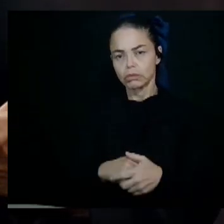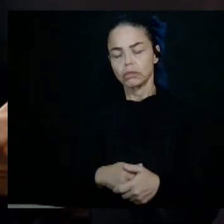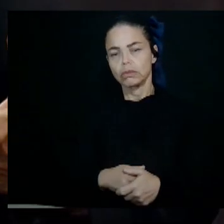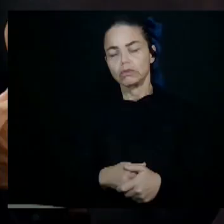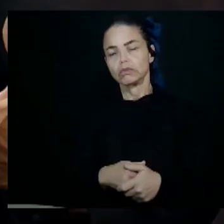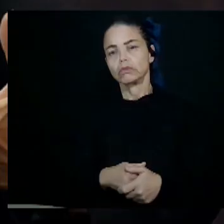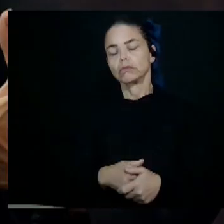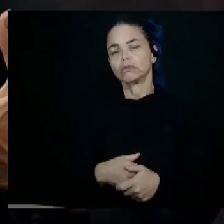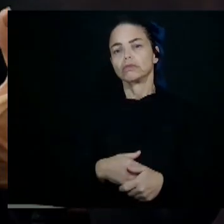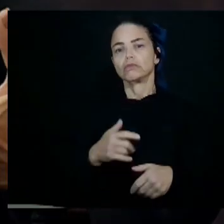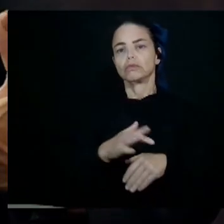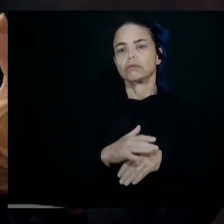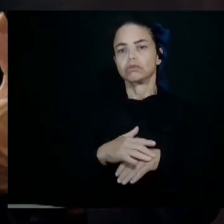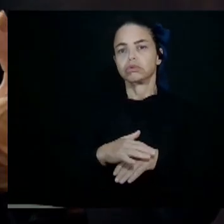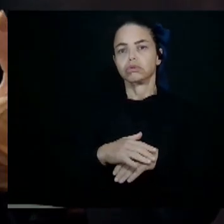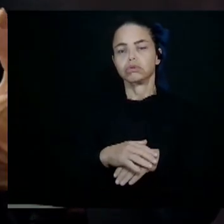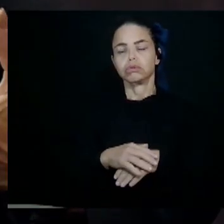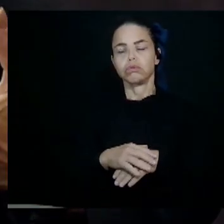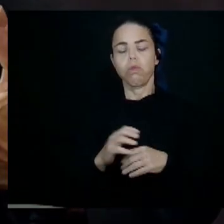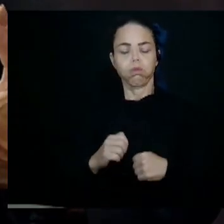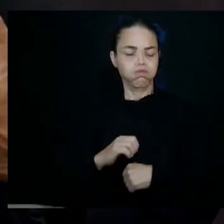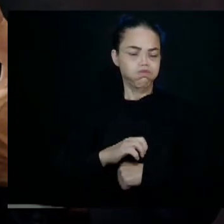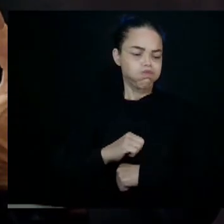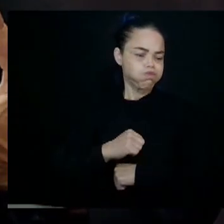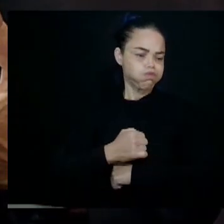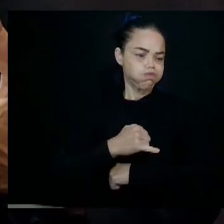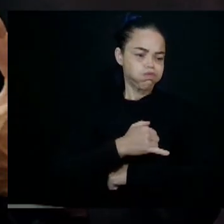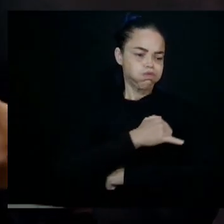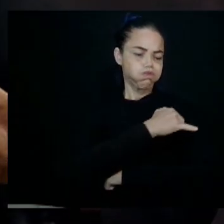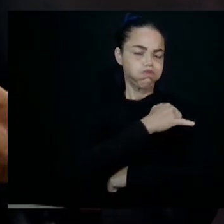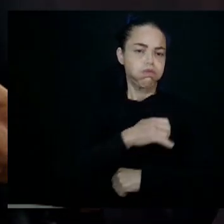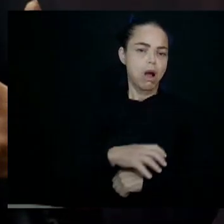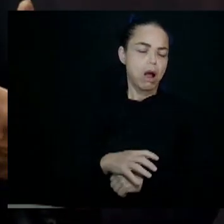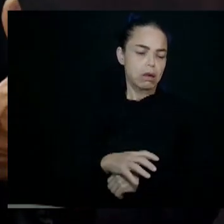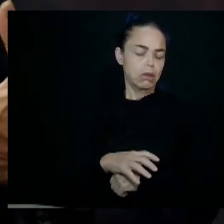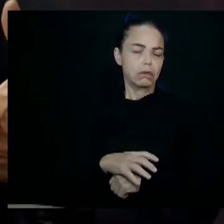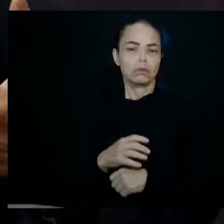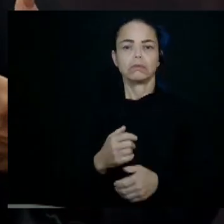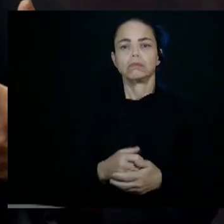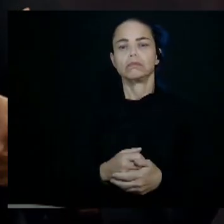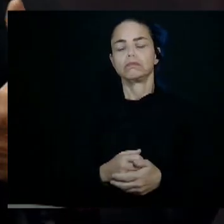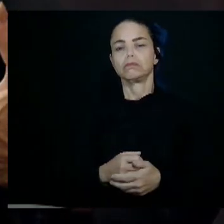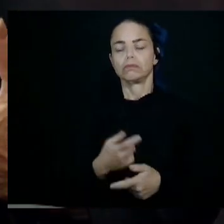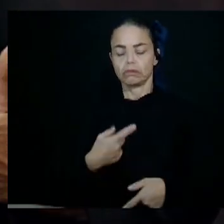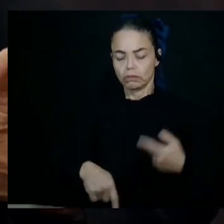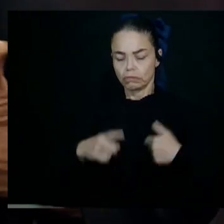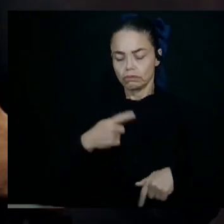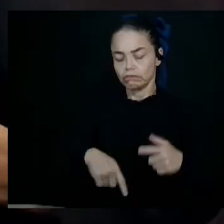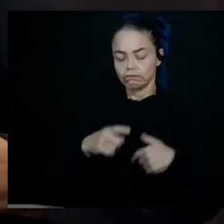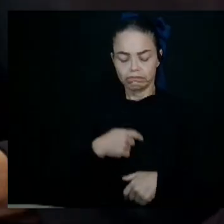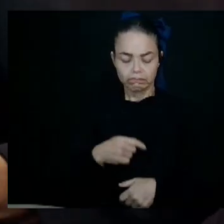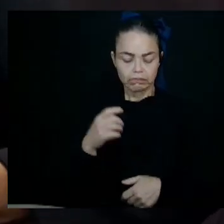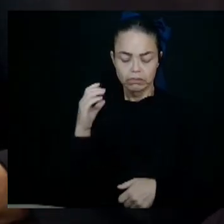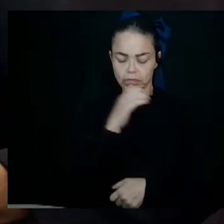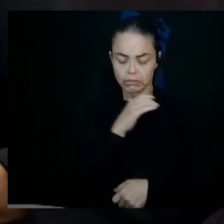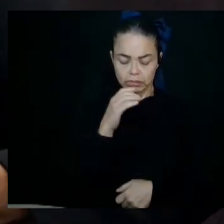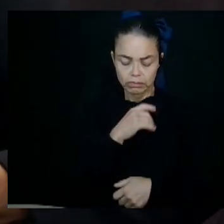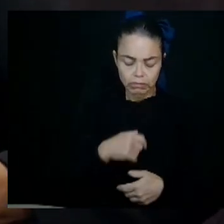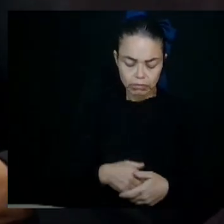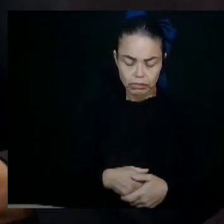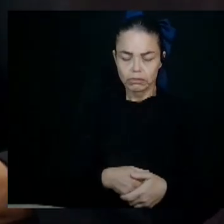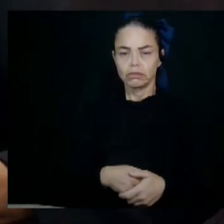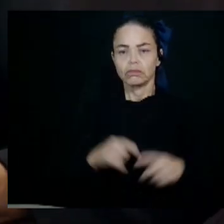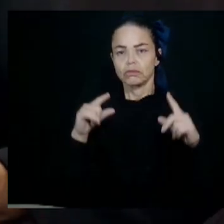doenças inflamatórias que Sim. passam a responder melhor, Questões digestivas, né? questões digestivas,